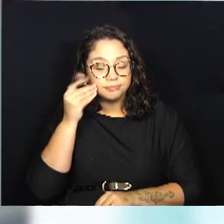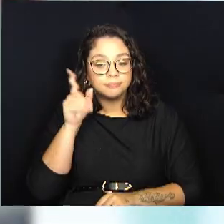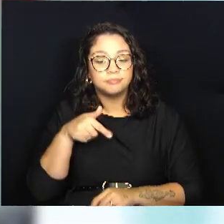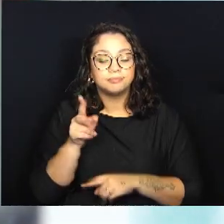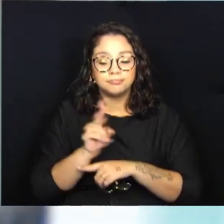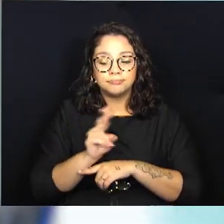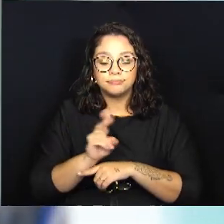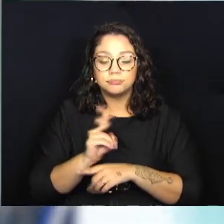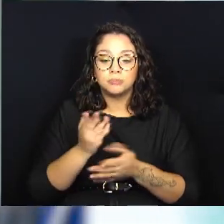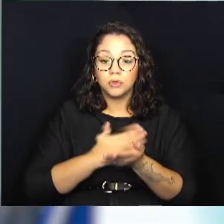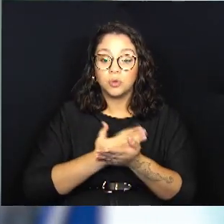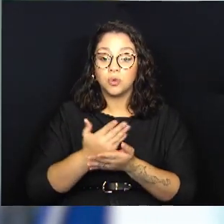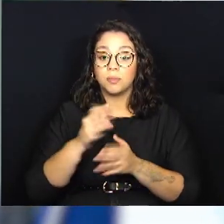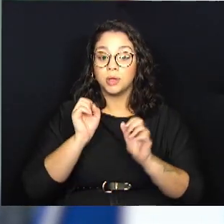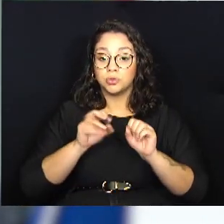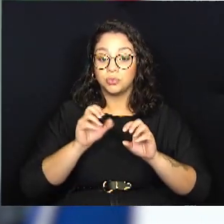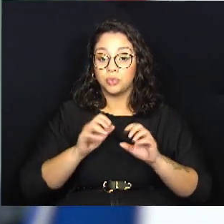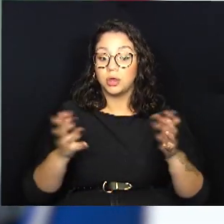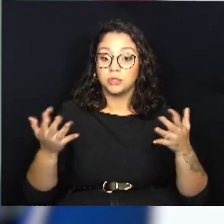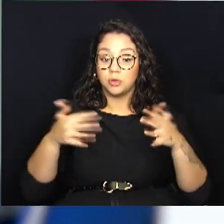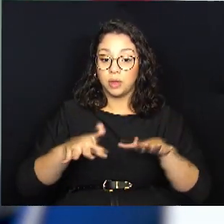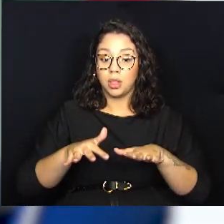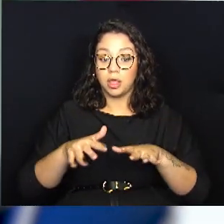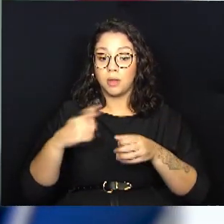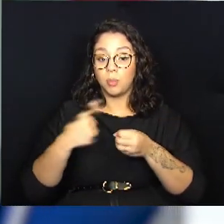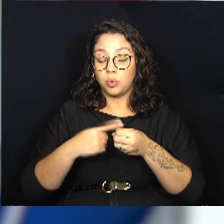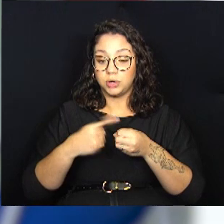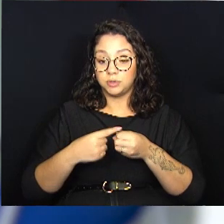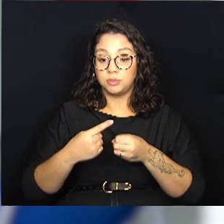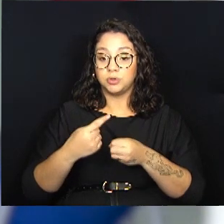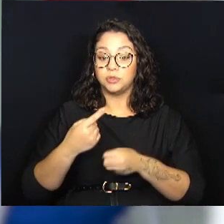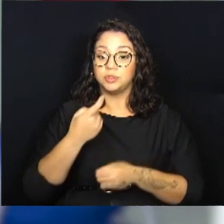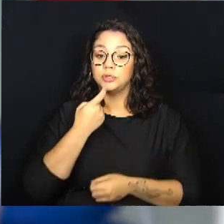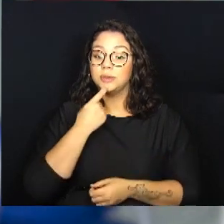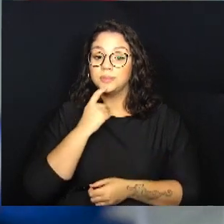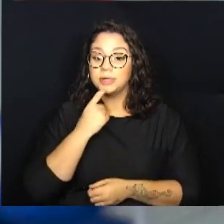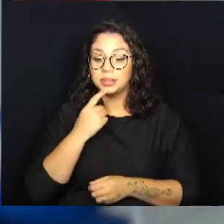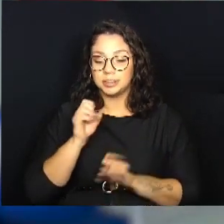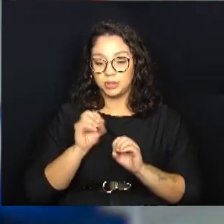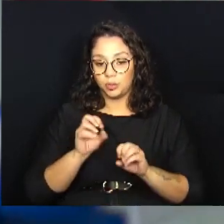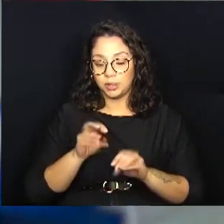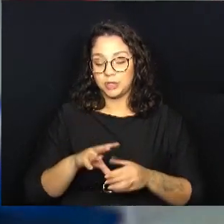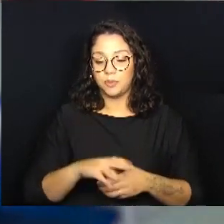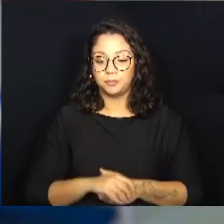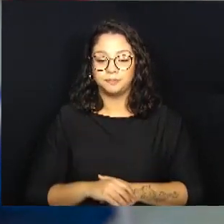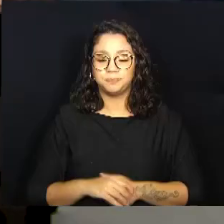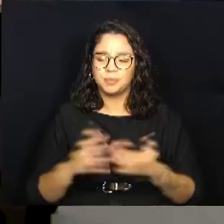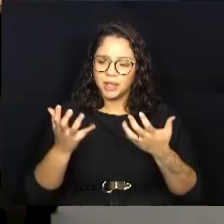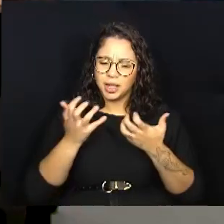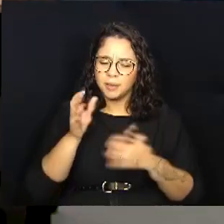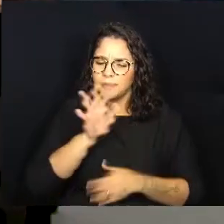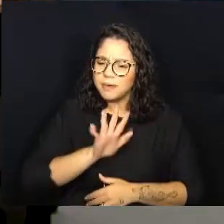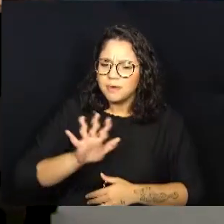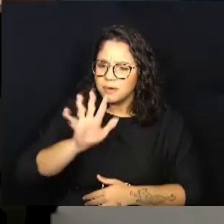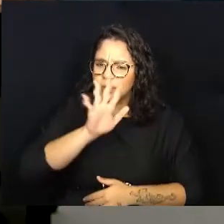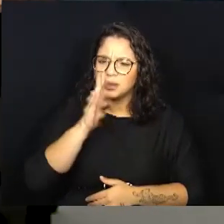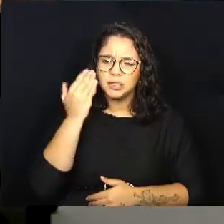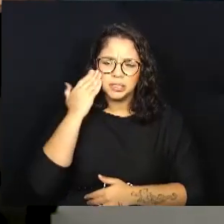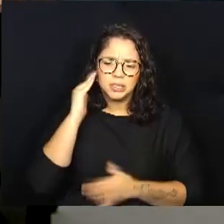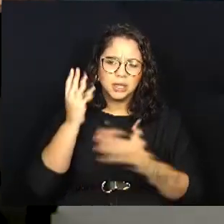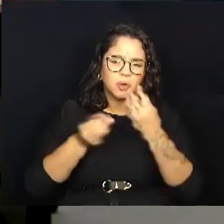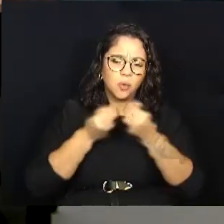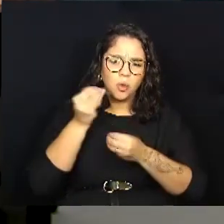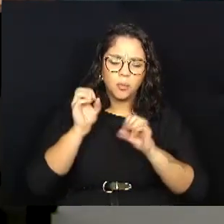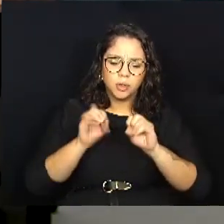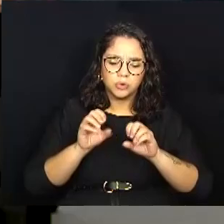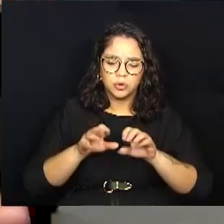um mapeamento referente à implantação da educação inclusiva na rede pública municipal de educação. Nós queremos fazer um mapeamento de